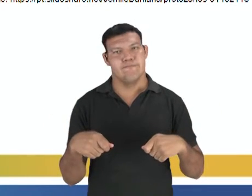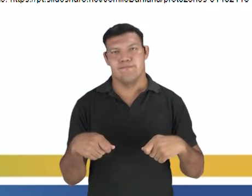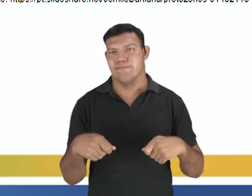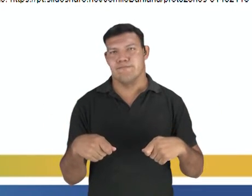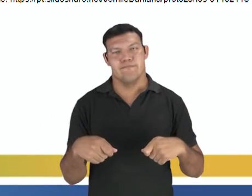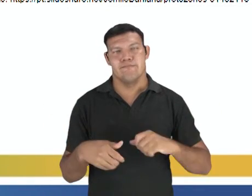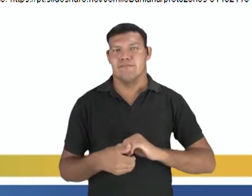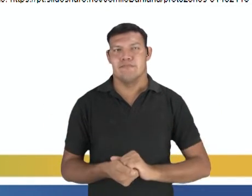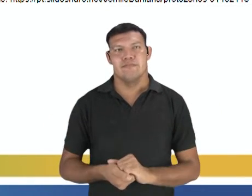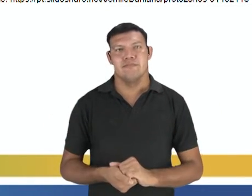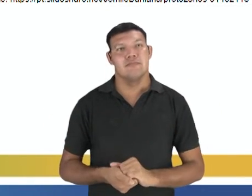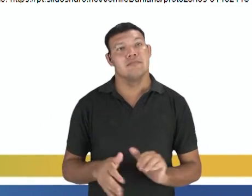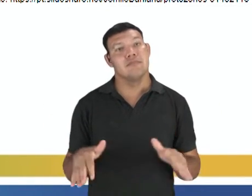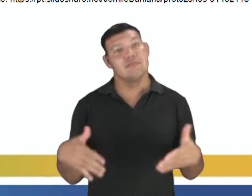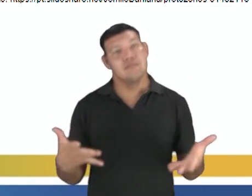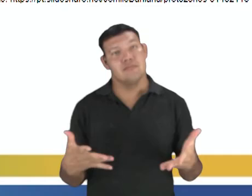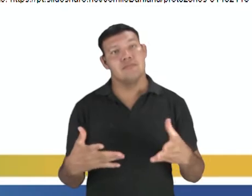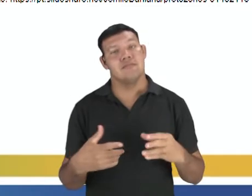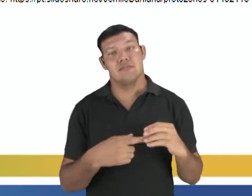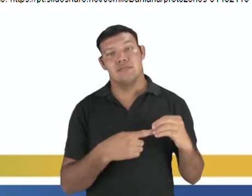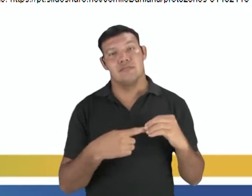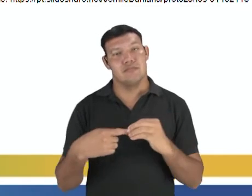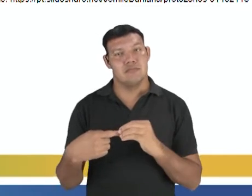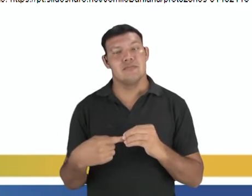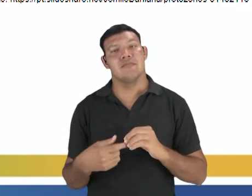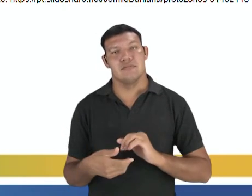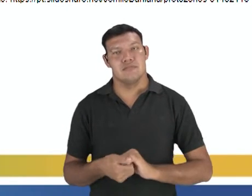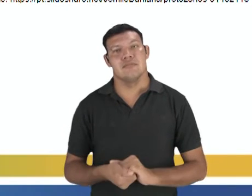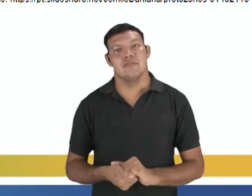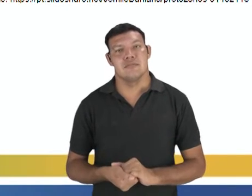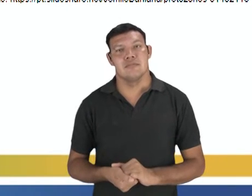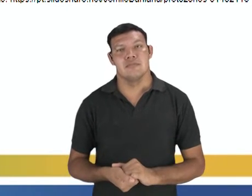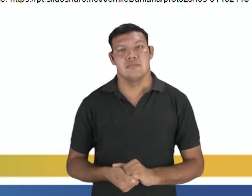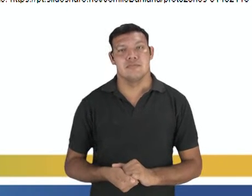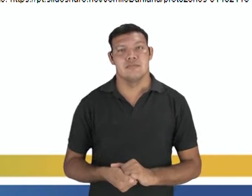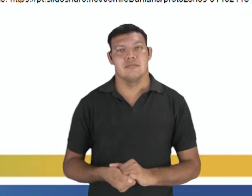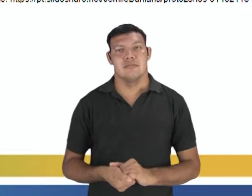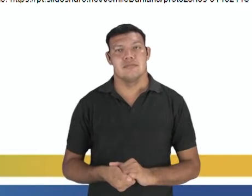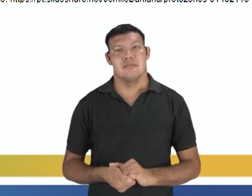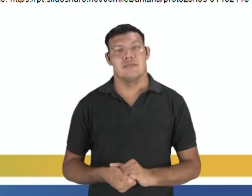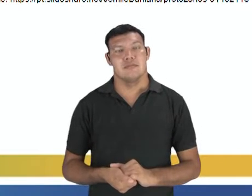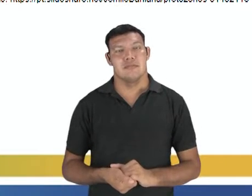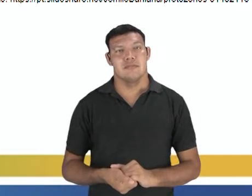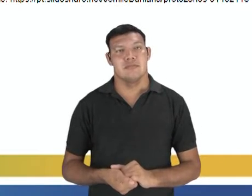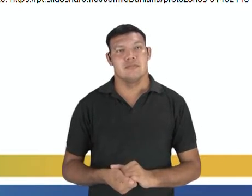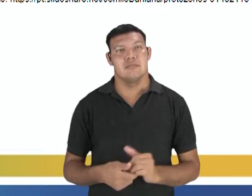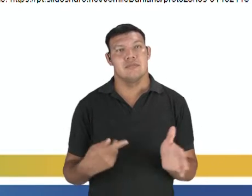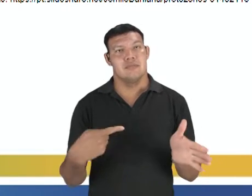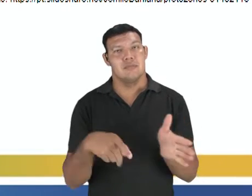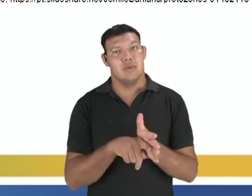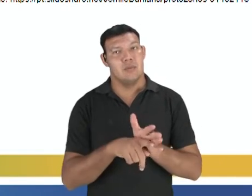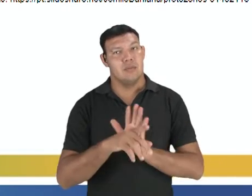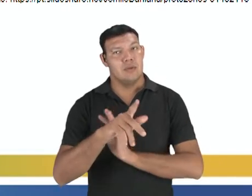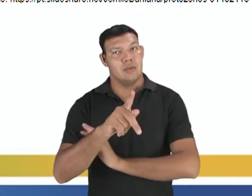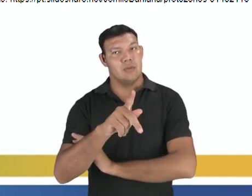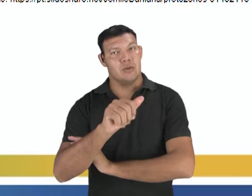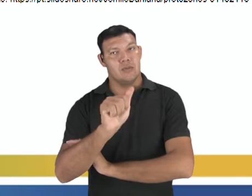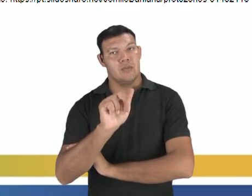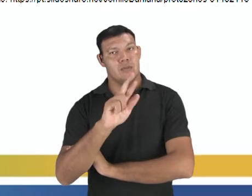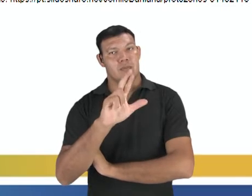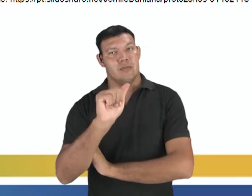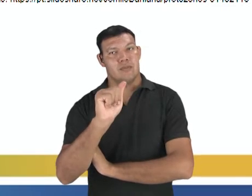para outra. Nesse caso, os esporozoários são os parasitas que são parasitas obrigatórios, precisam de um